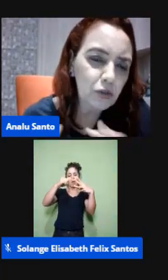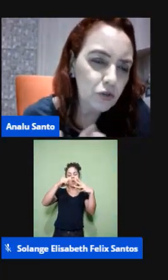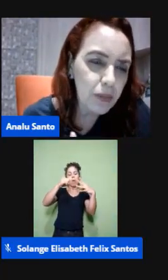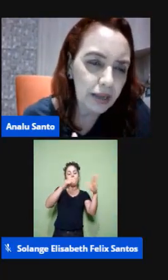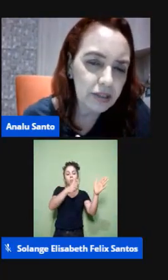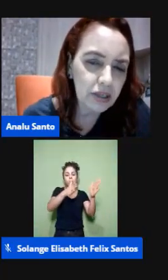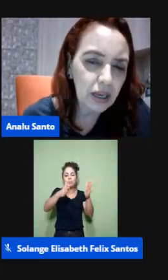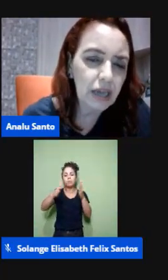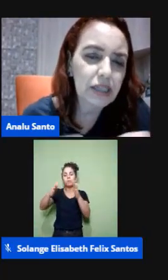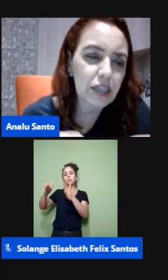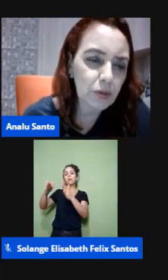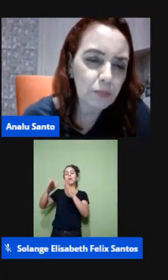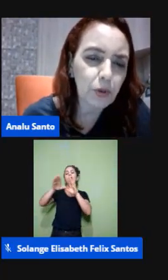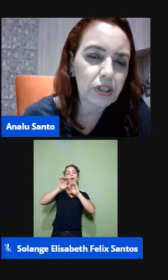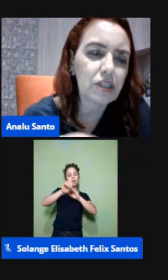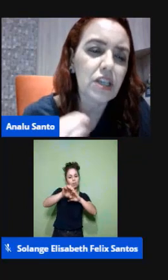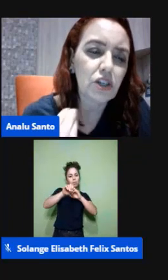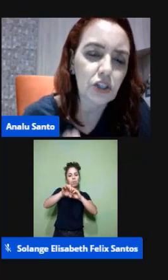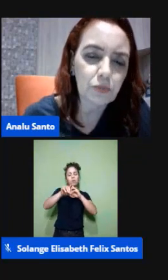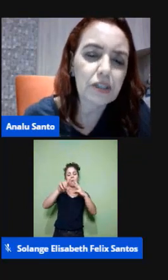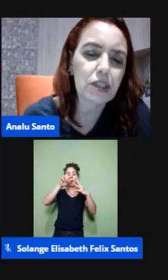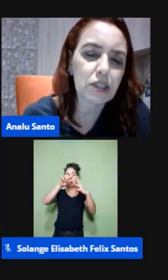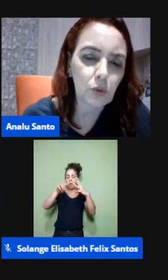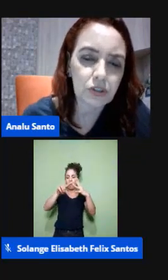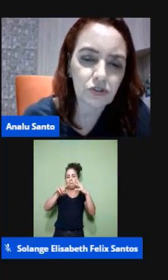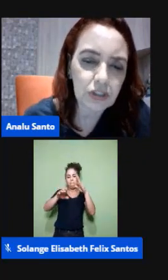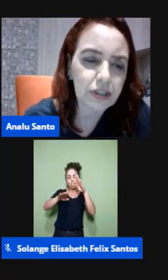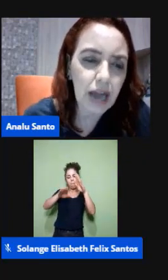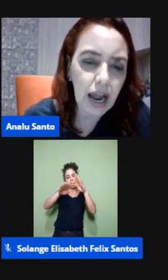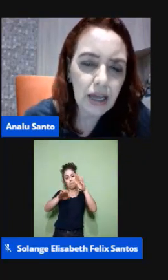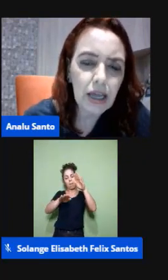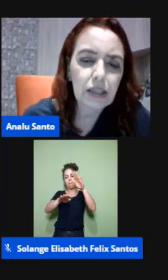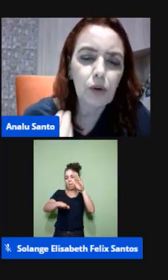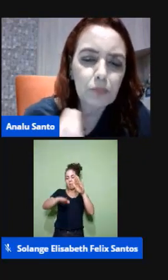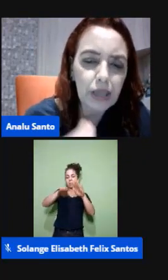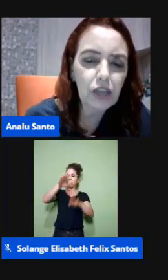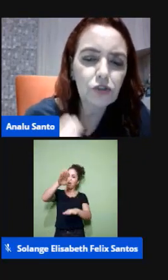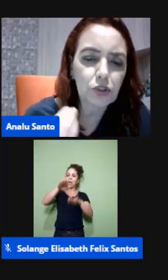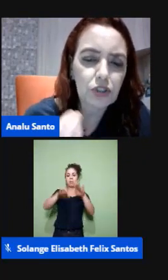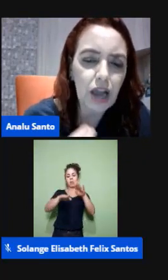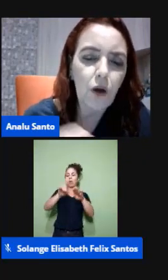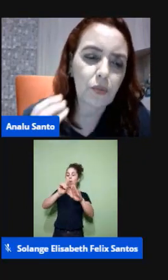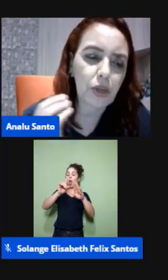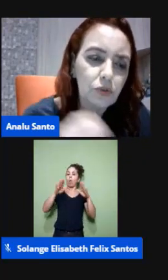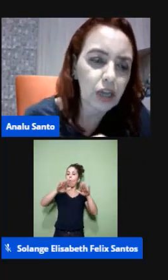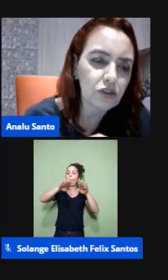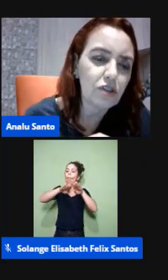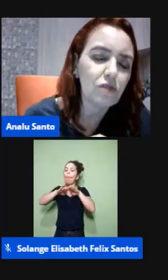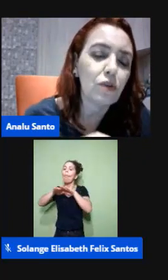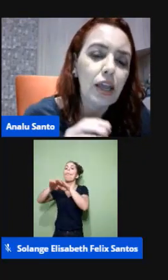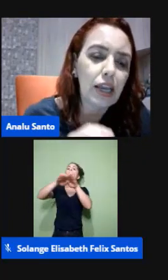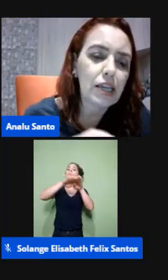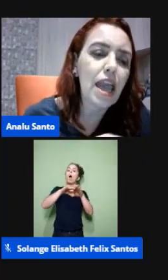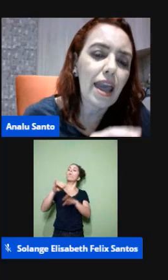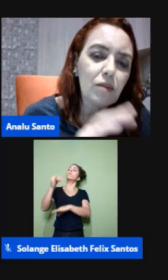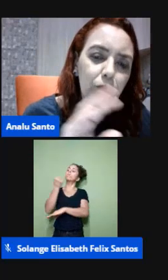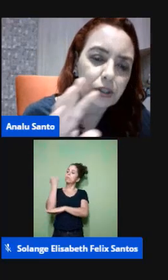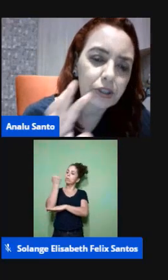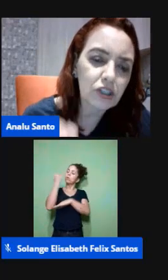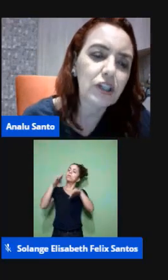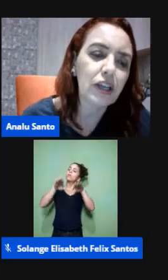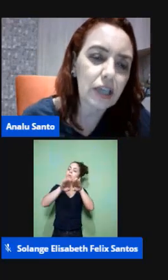é menos ou mais. Eles são importantes e a gente precisa considerar que o ambiente social educativo, ele